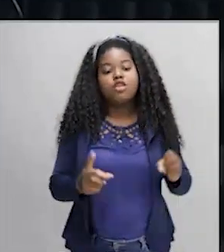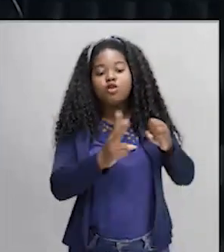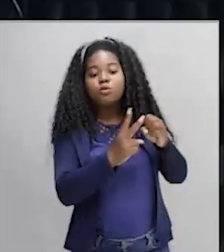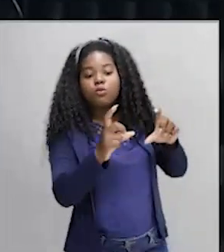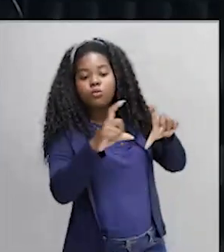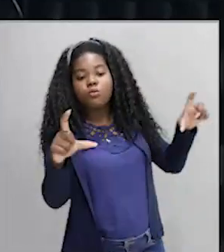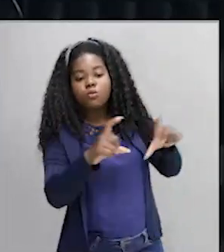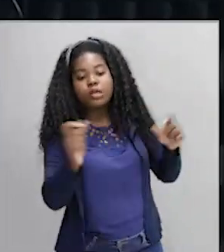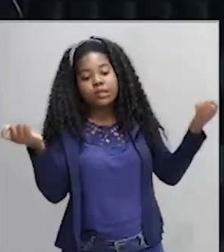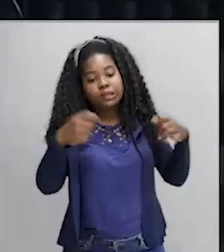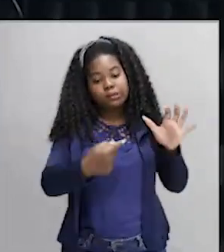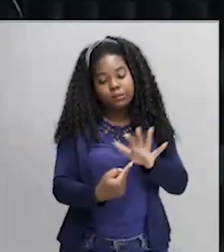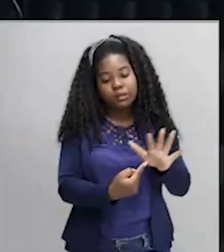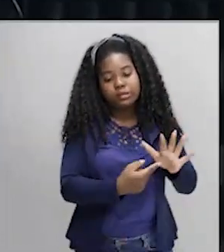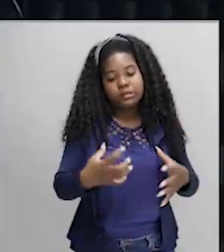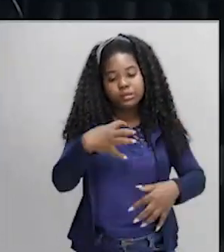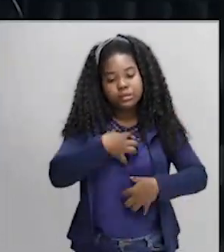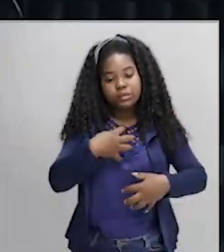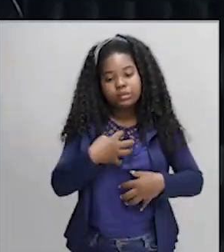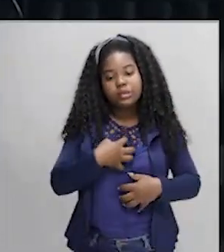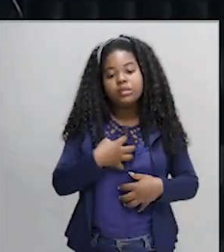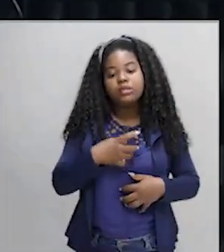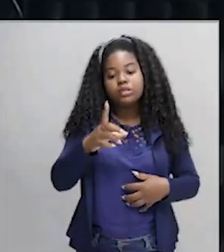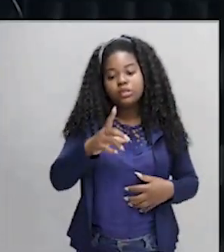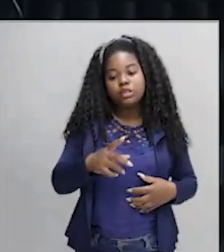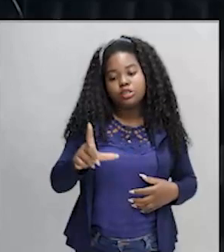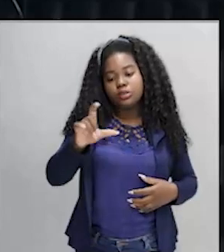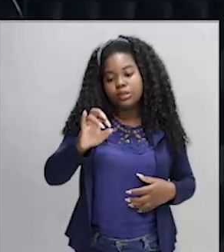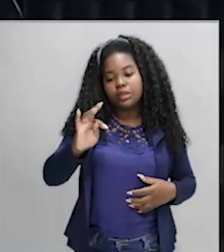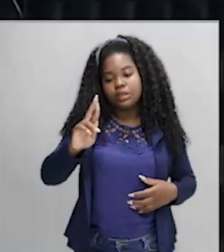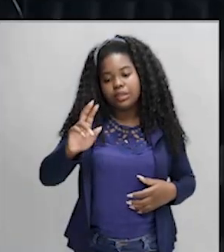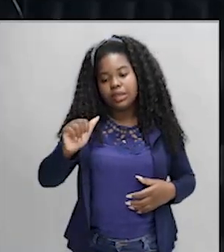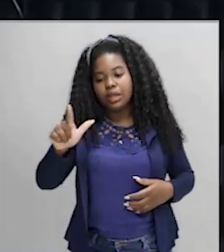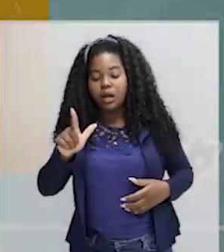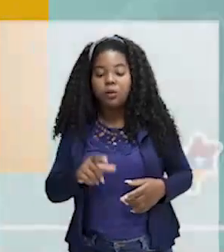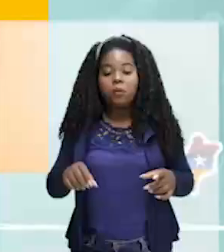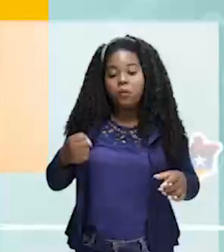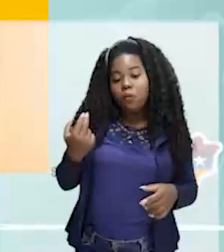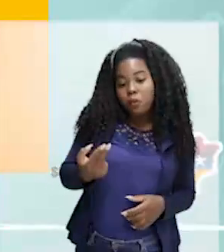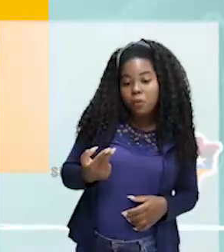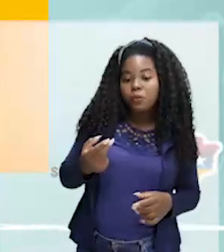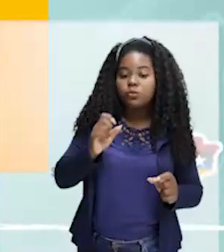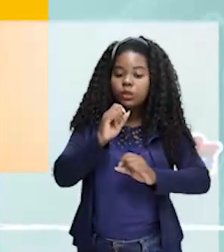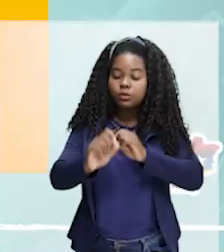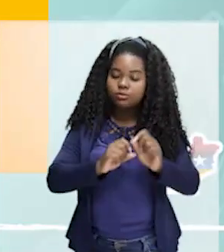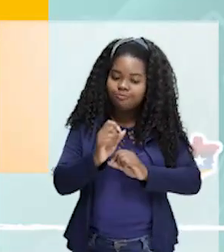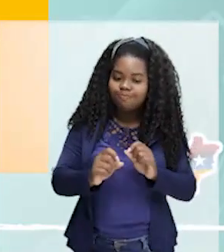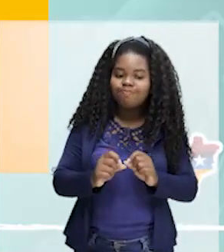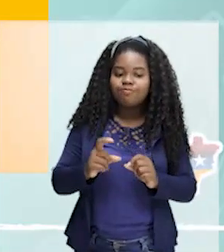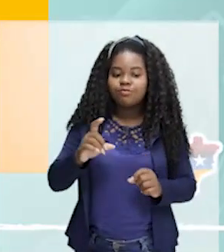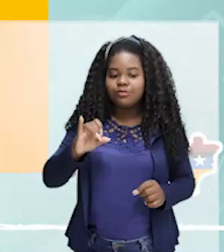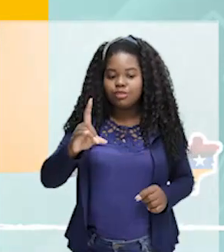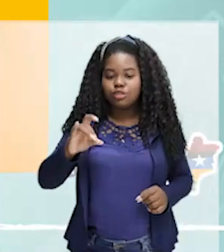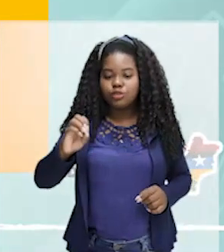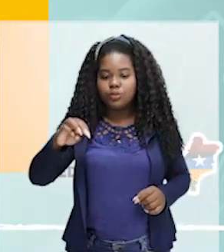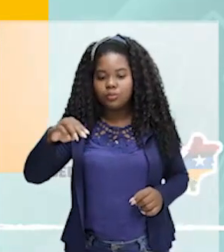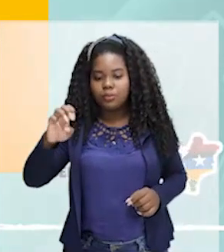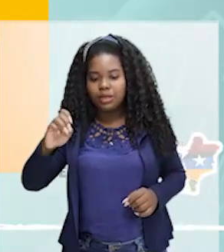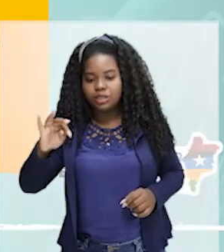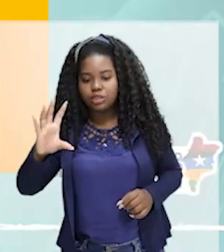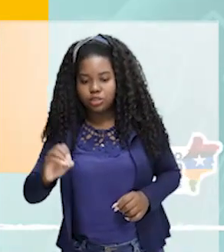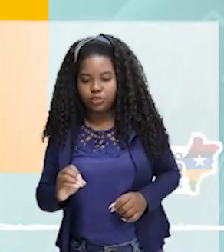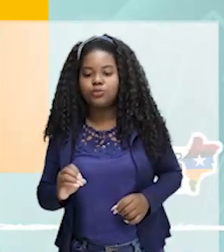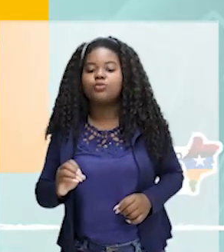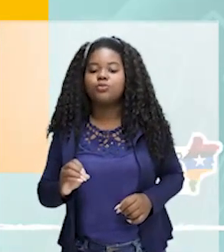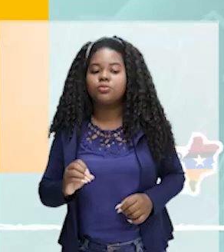podem apresentar um sentido literal ou um sentido idiomático. O sentido literal é aquele sentido ao pé da letra, em que